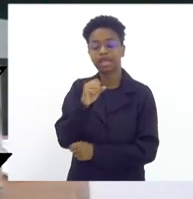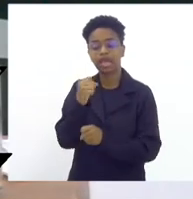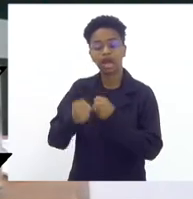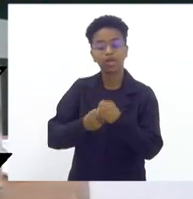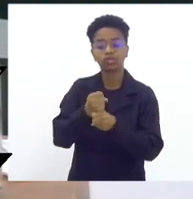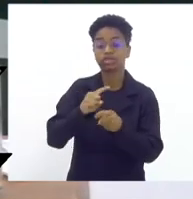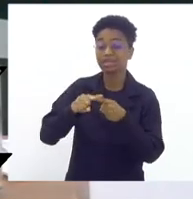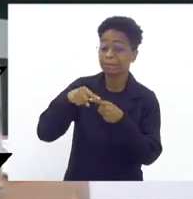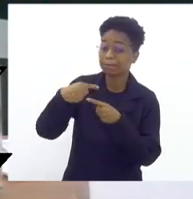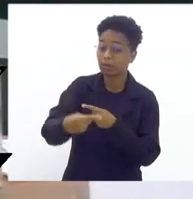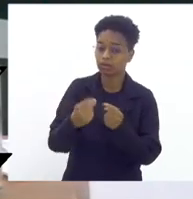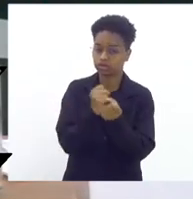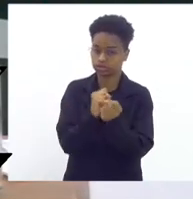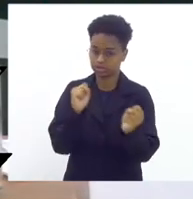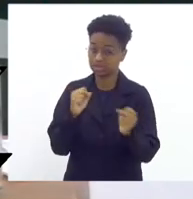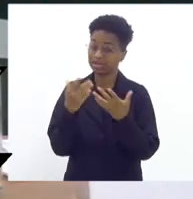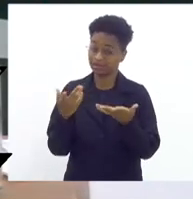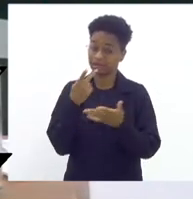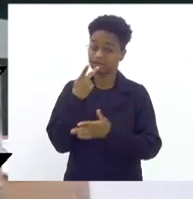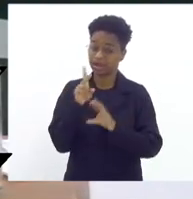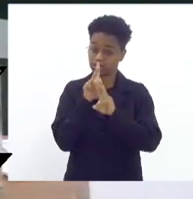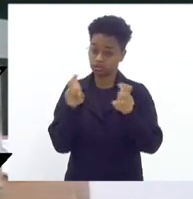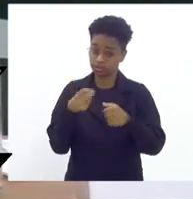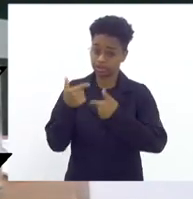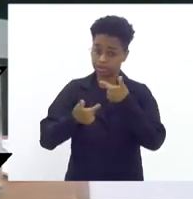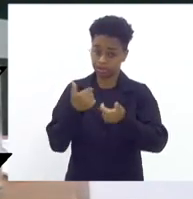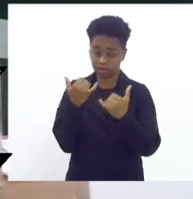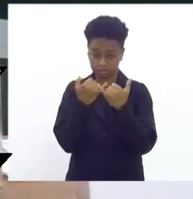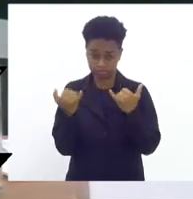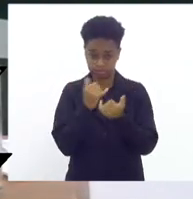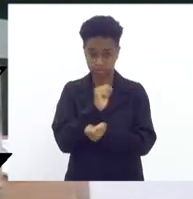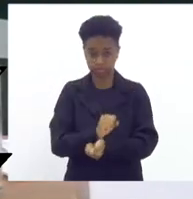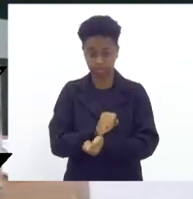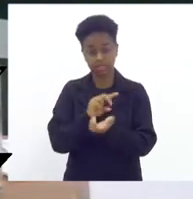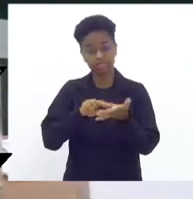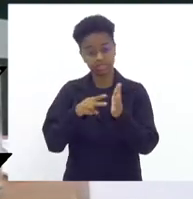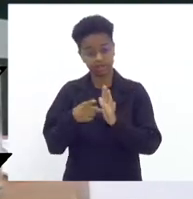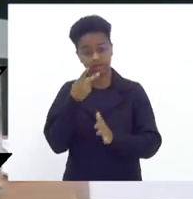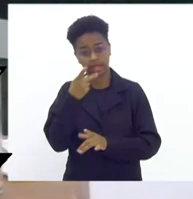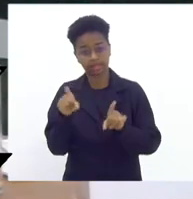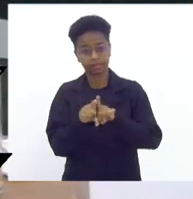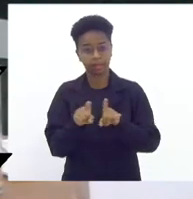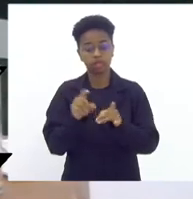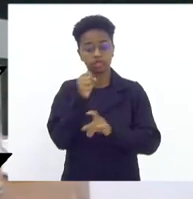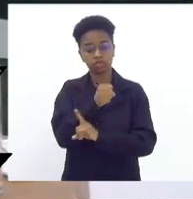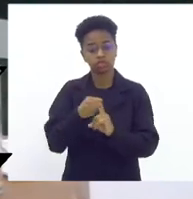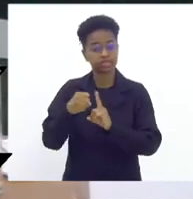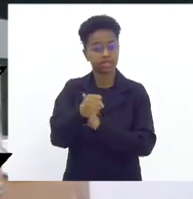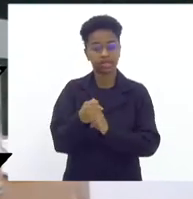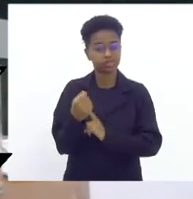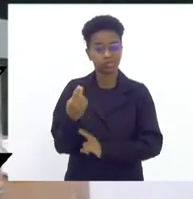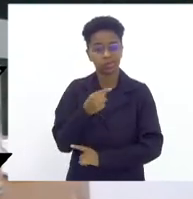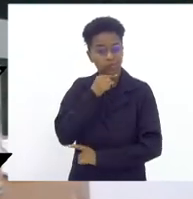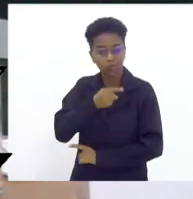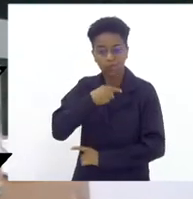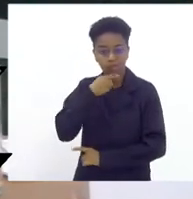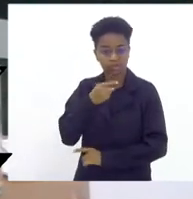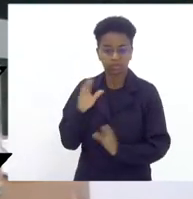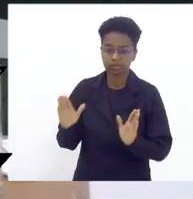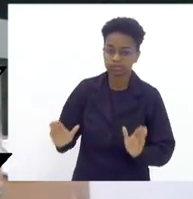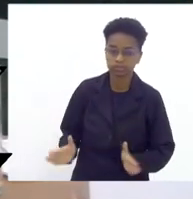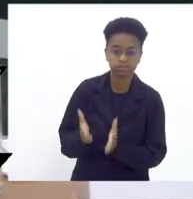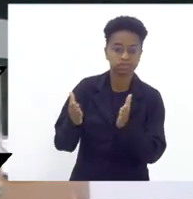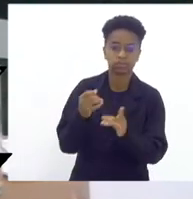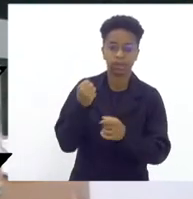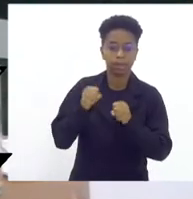falar do trabalho análogo a escravidão é falar também das amarras de uma sociedade que não foi capaz de promover